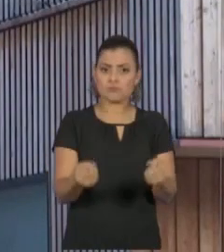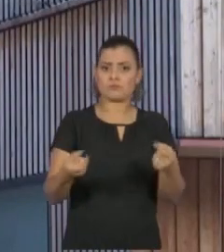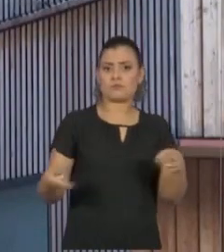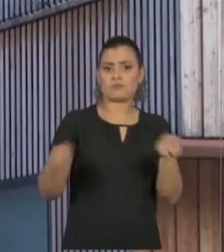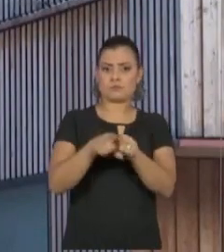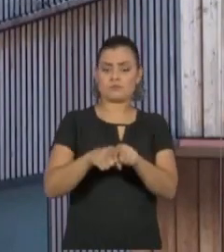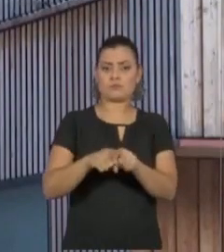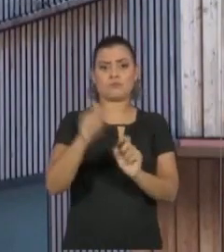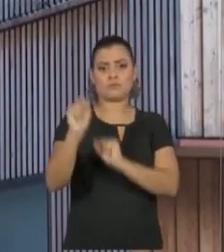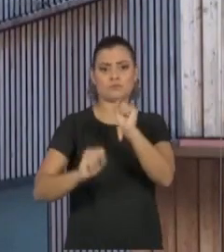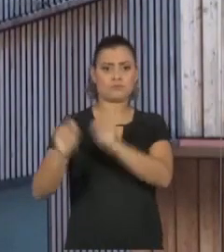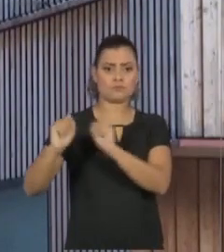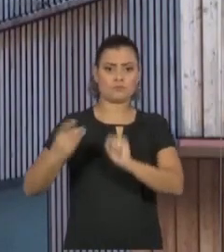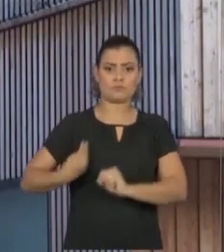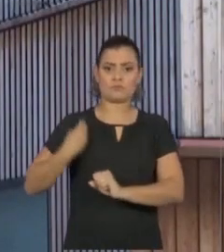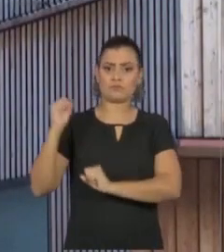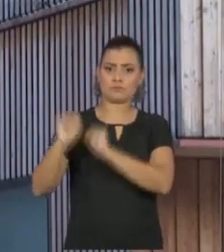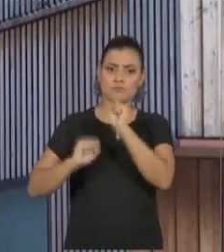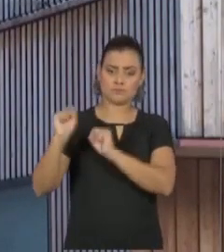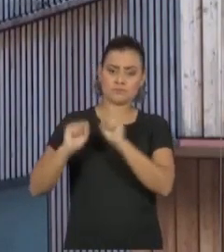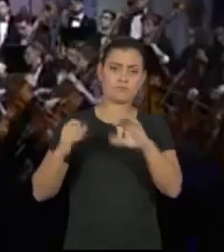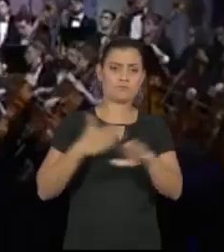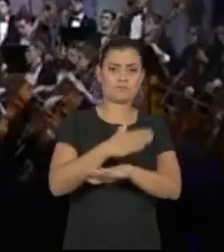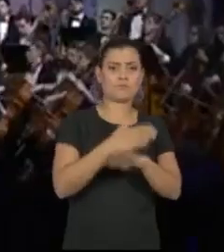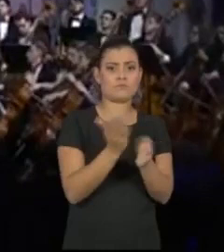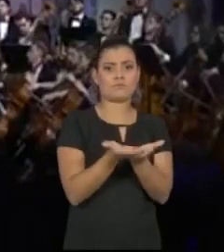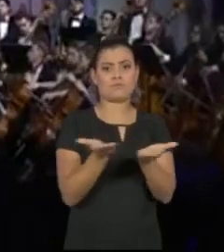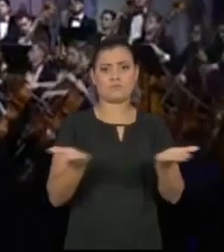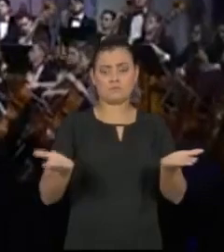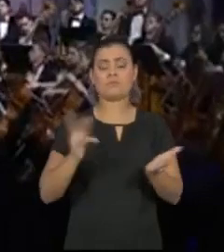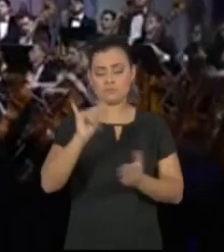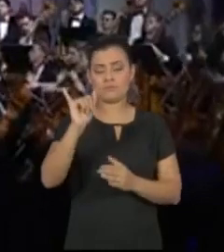participação de empresas estrangeiras nas licitações.